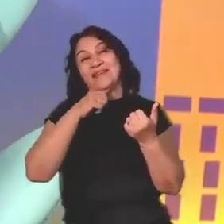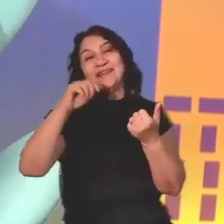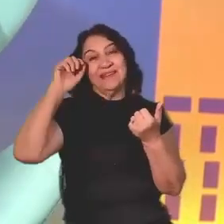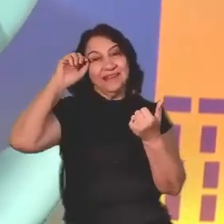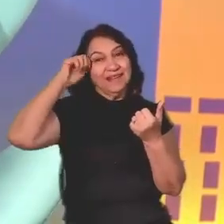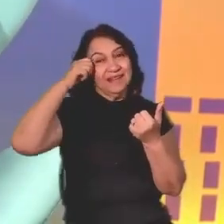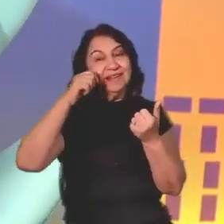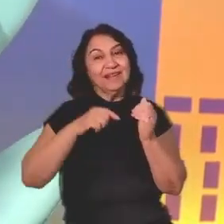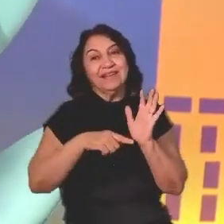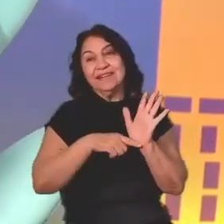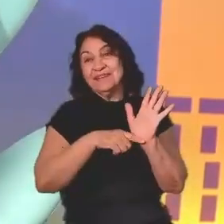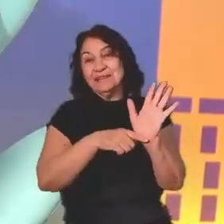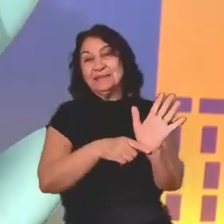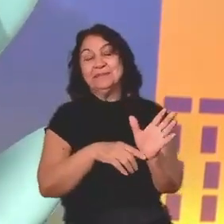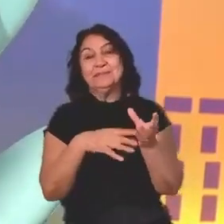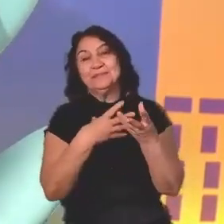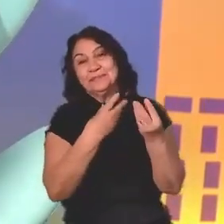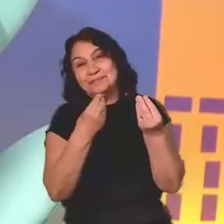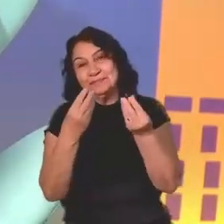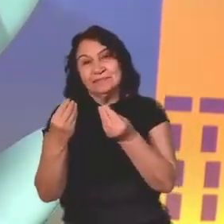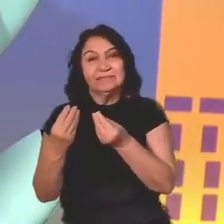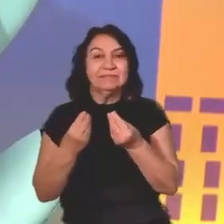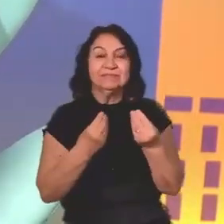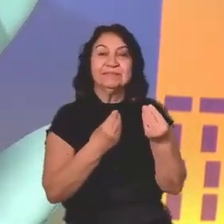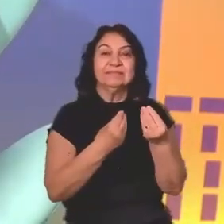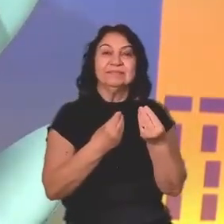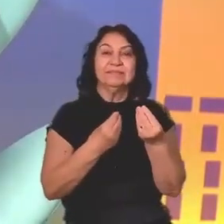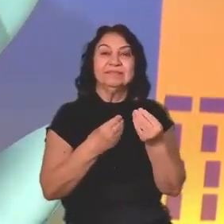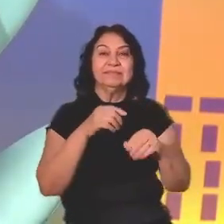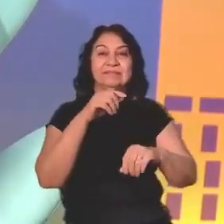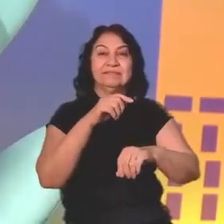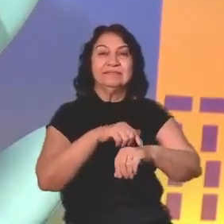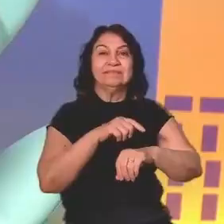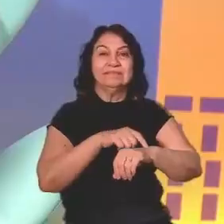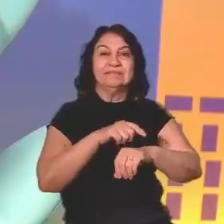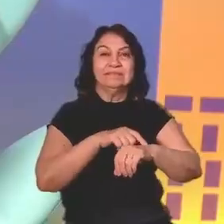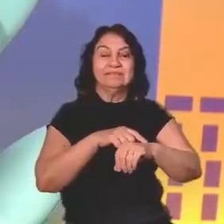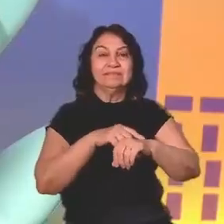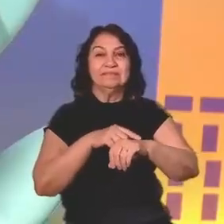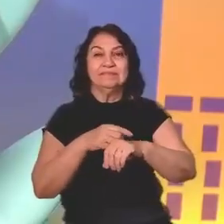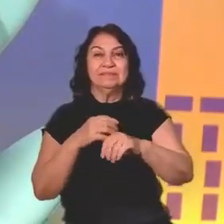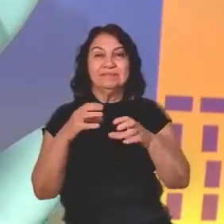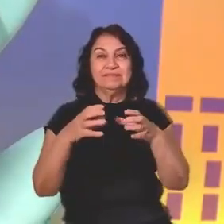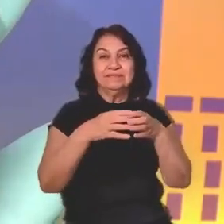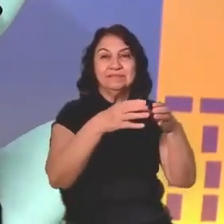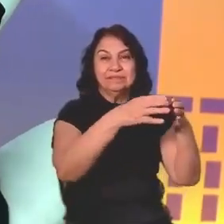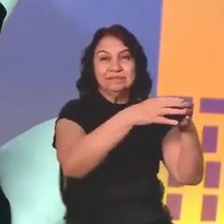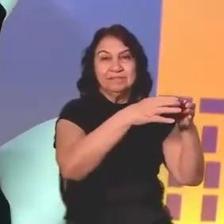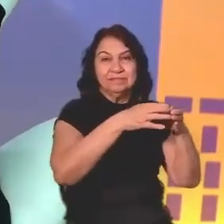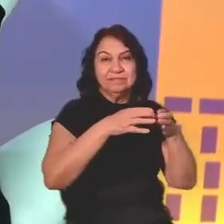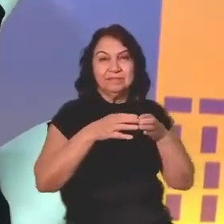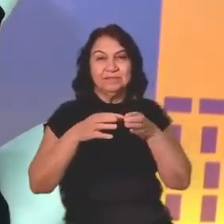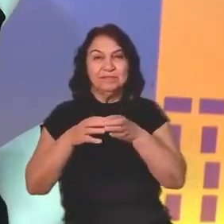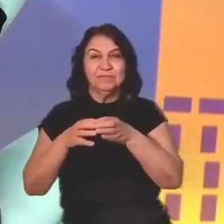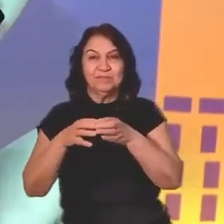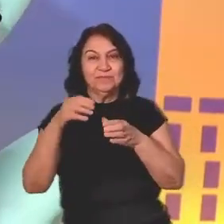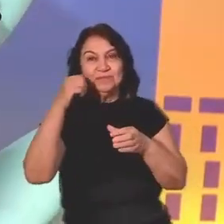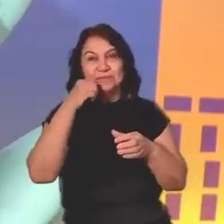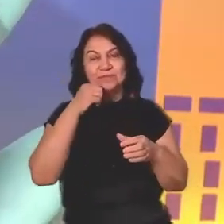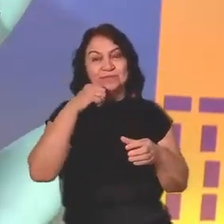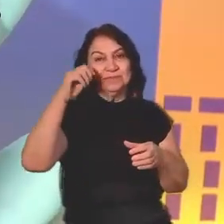vai ajudar muito a partir do momento que tiver uma rede de mulheres